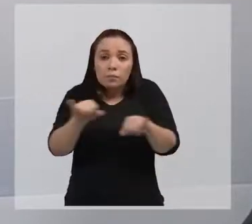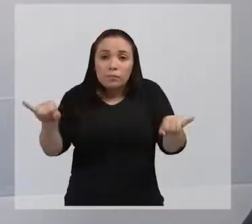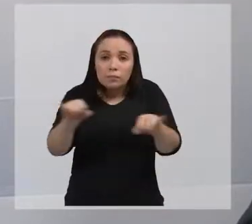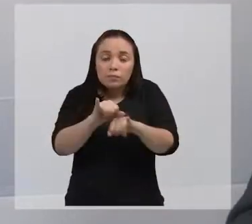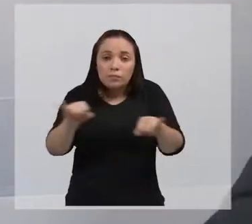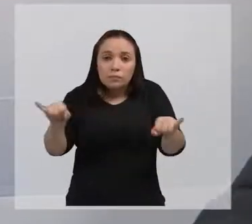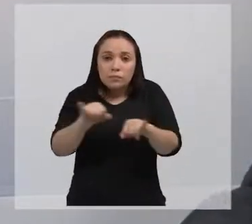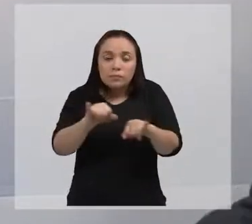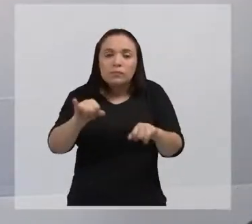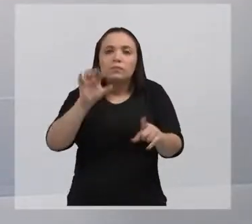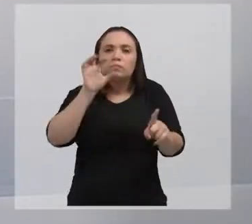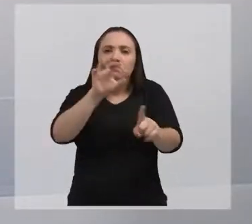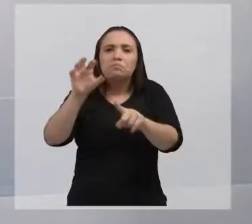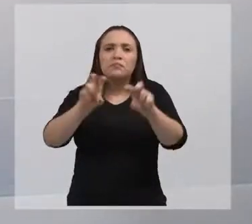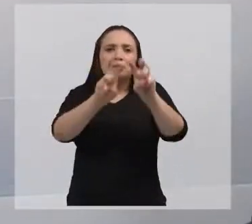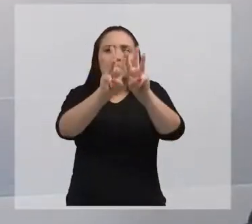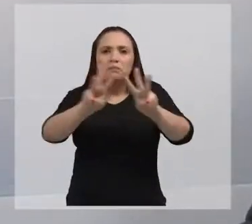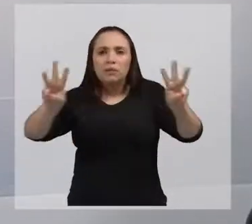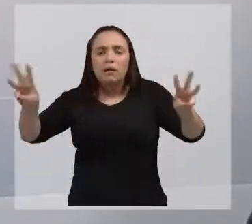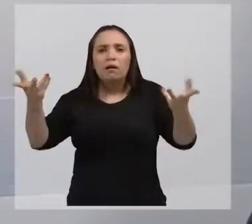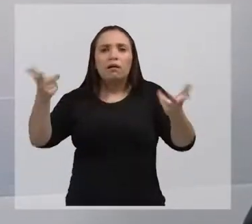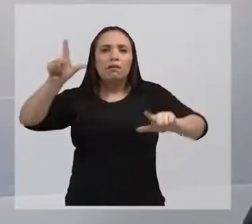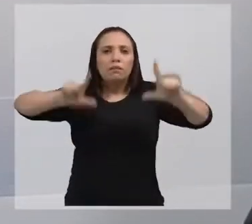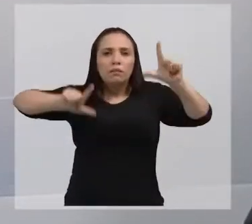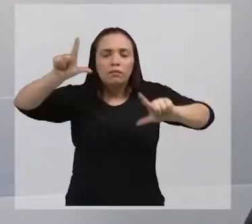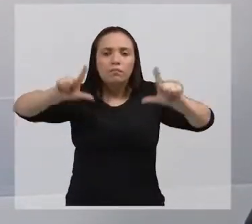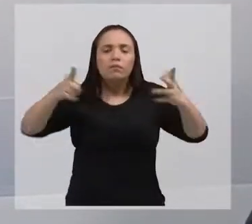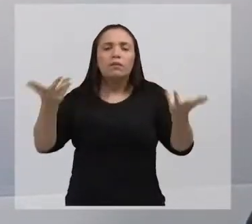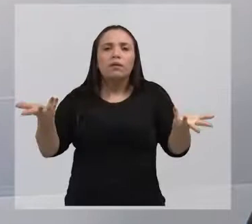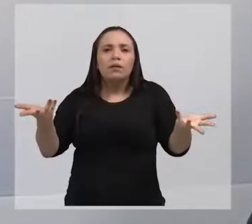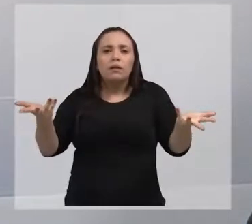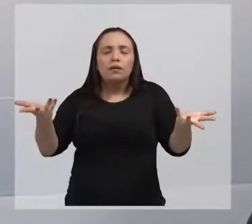esse moço nas redes sociais e nas TVs